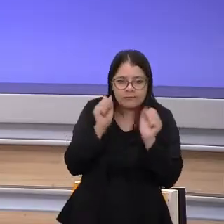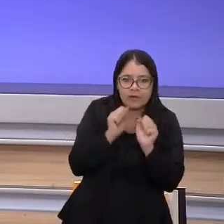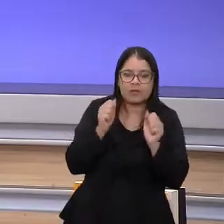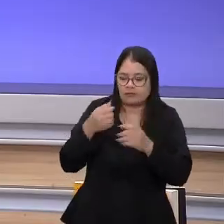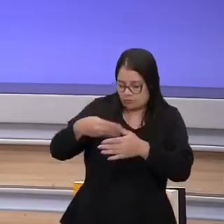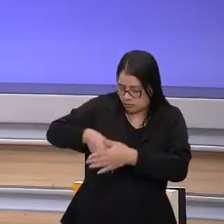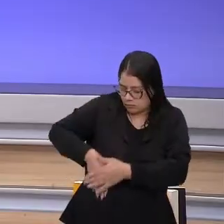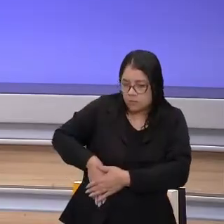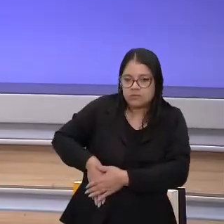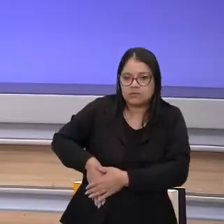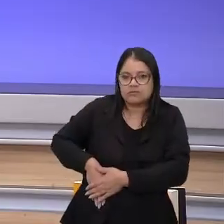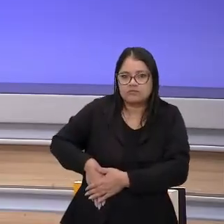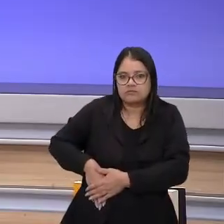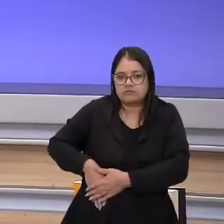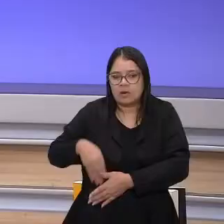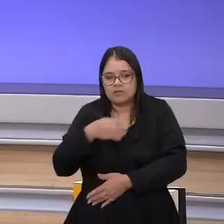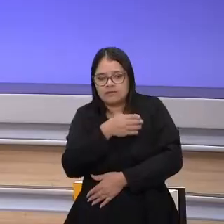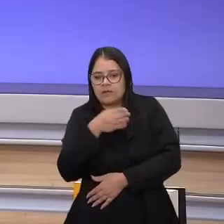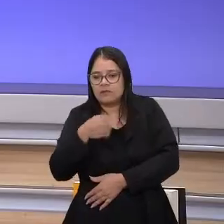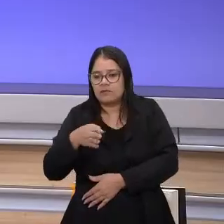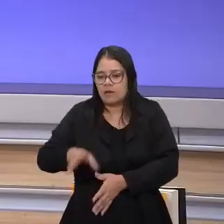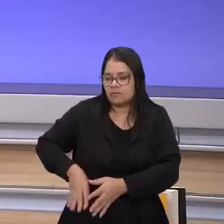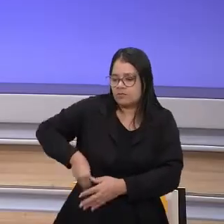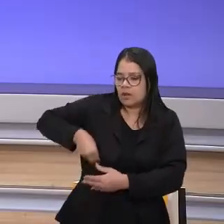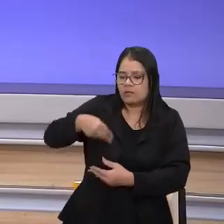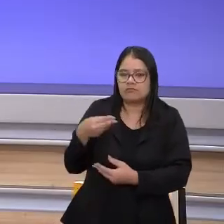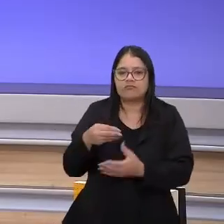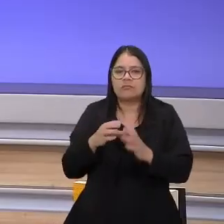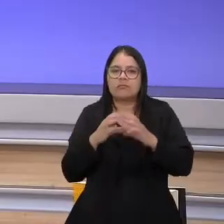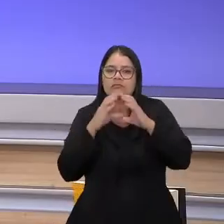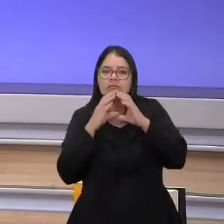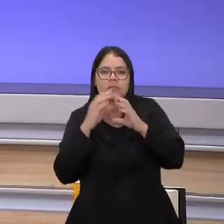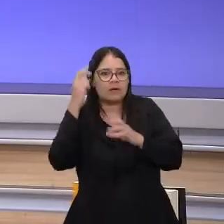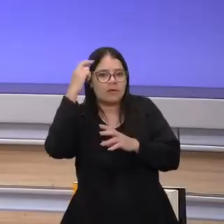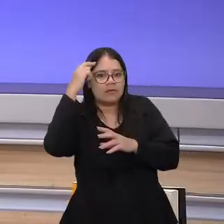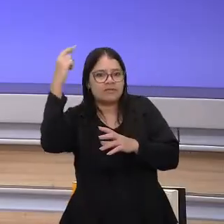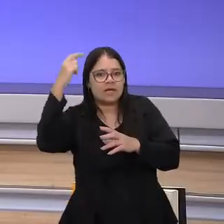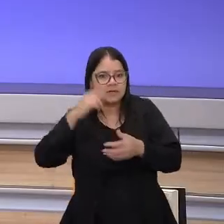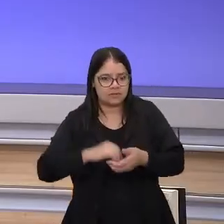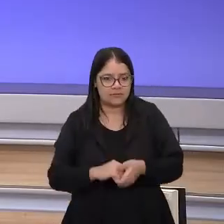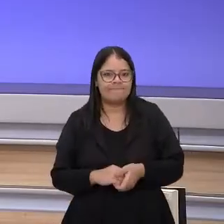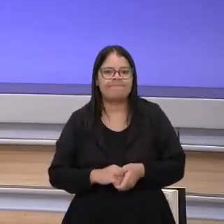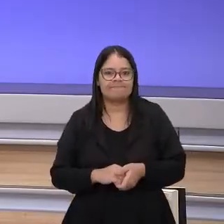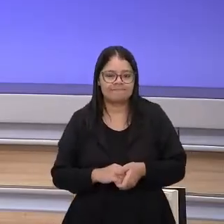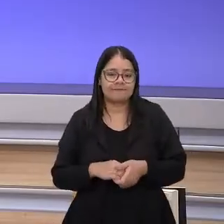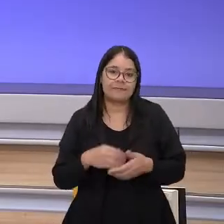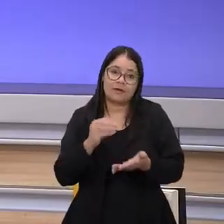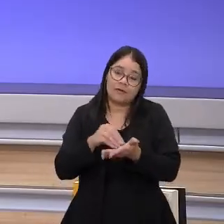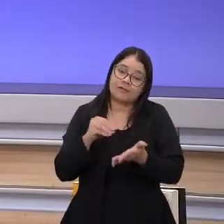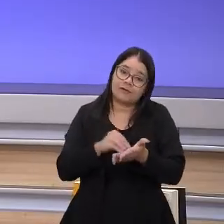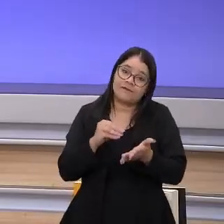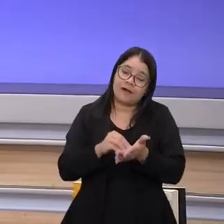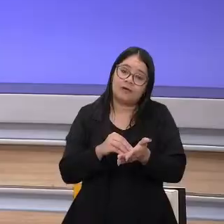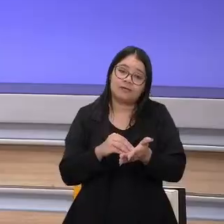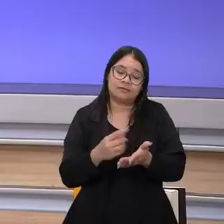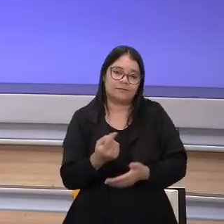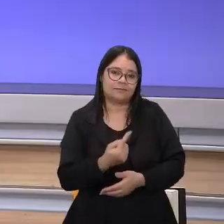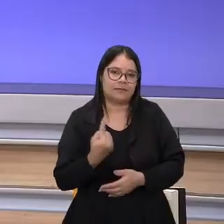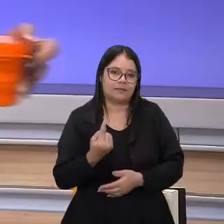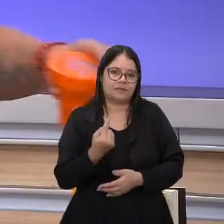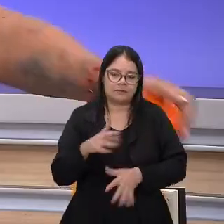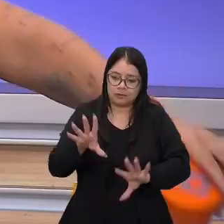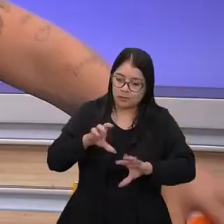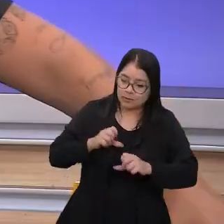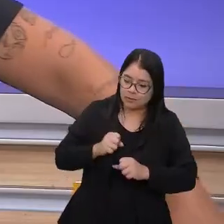vou, eu saco do bolso, faço o meu consumo consciente. E é isso que falta para nós, consumir